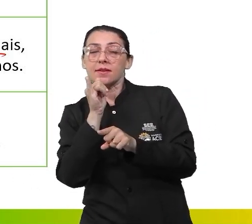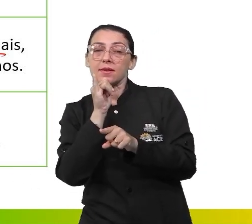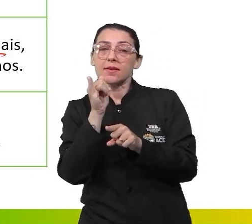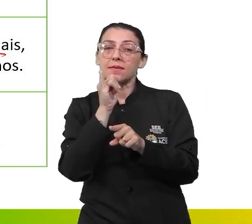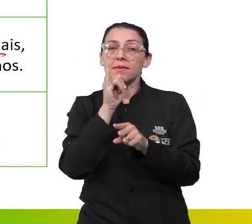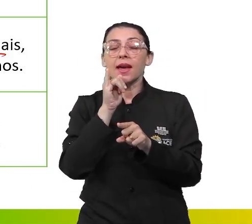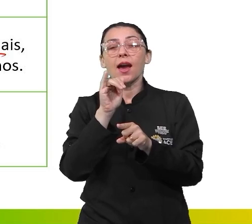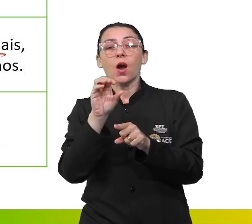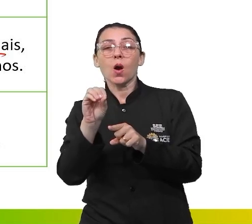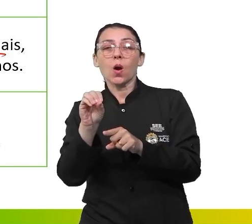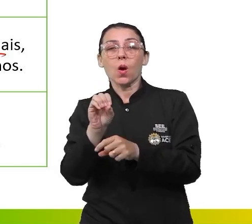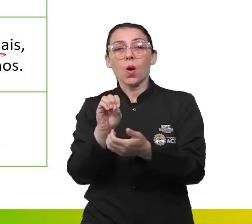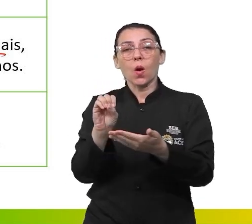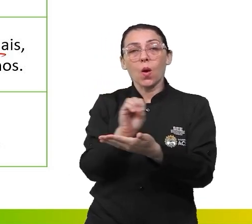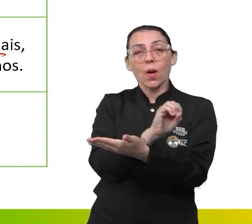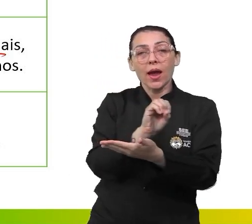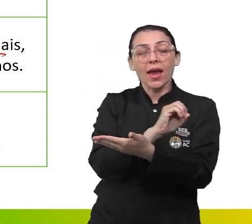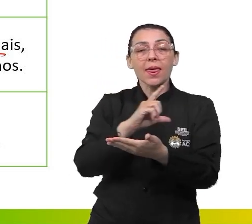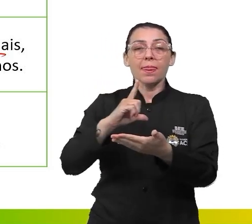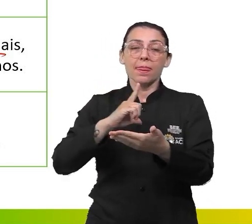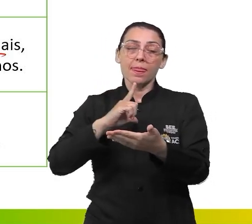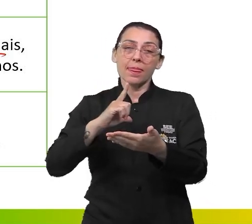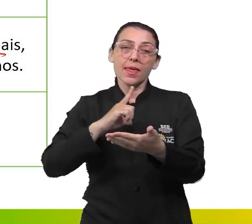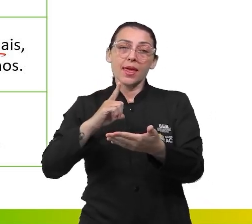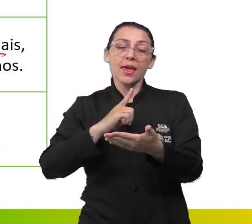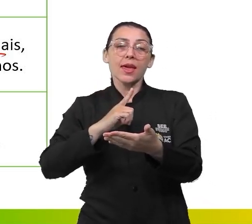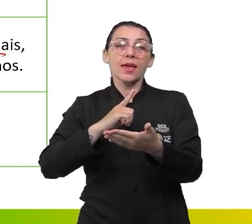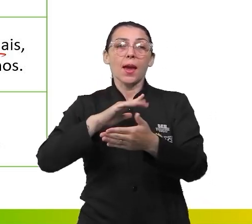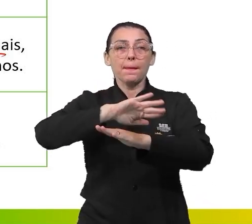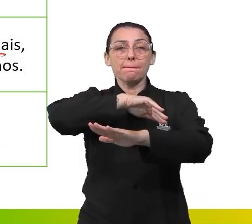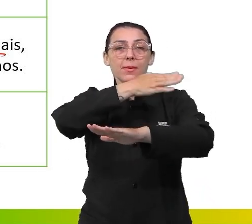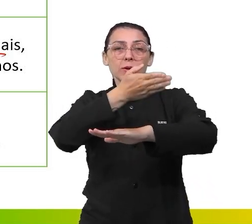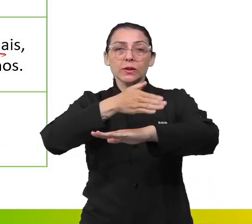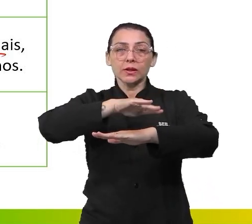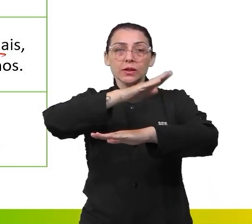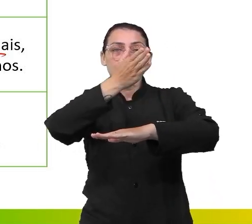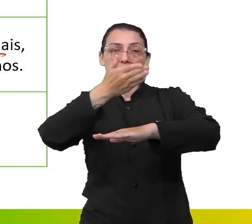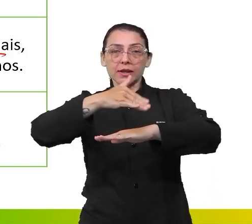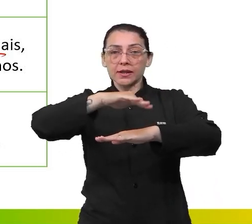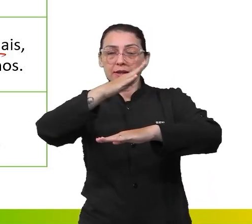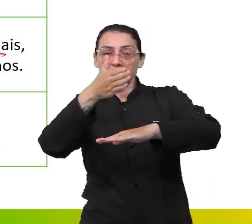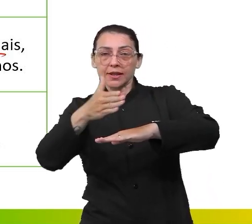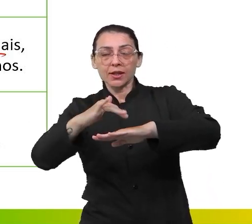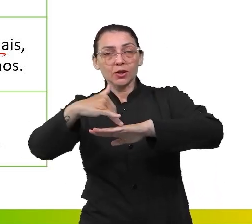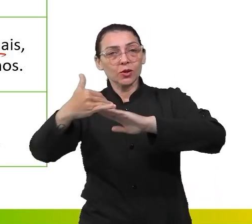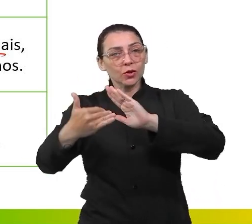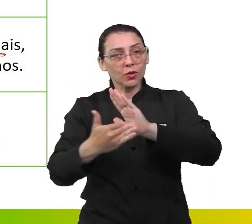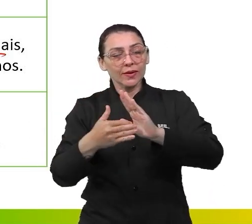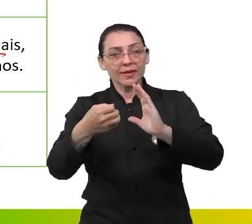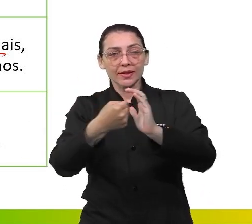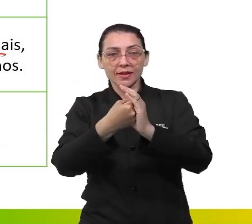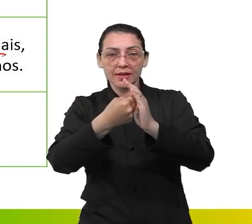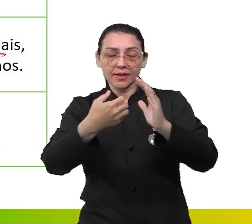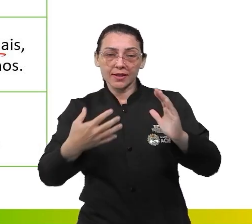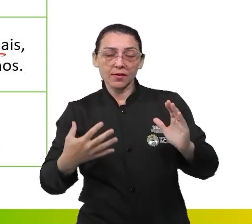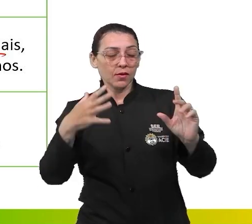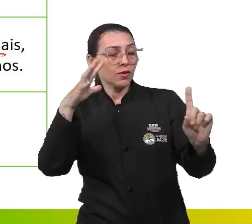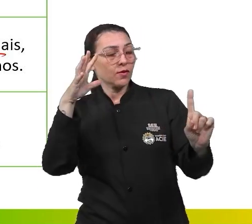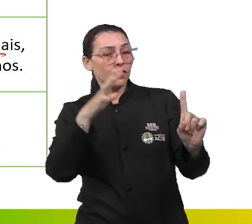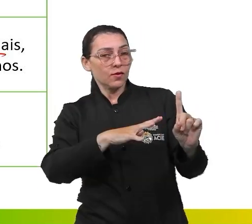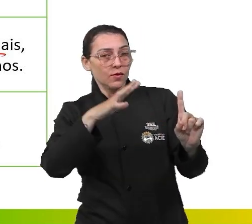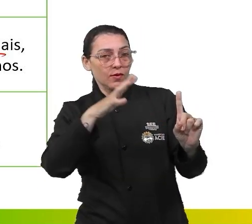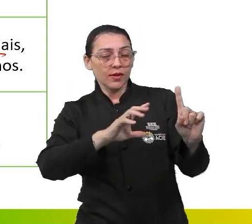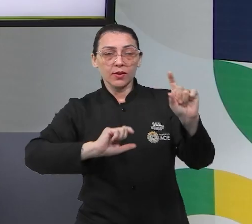porção oeste, a gente tem uma distribuição aí de cadeias montanhosas e todas essas características vão